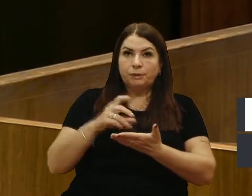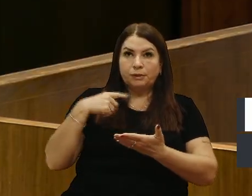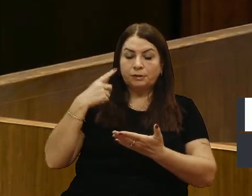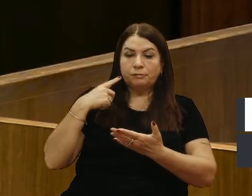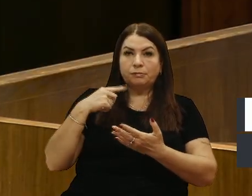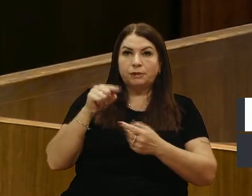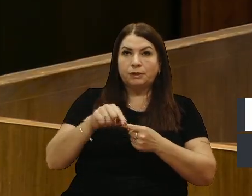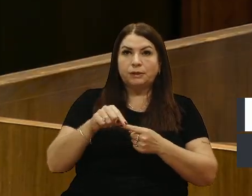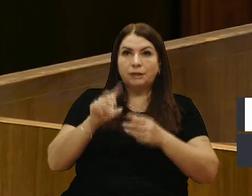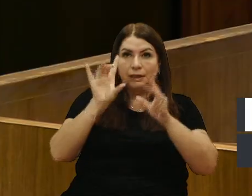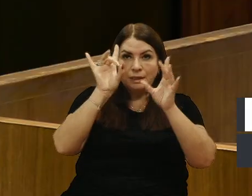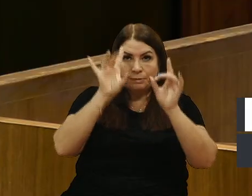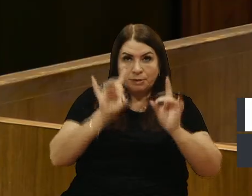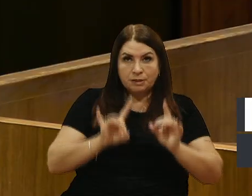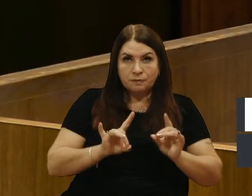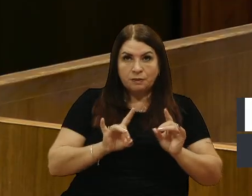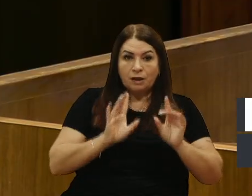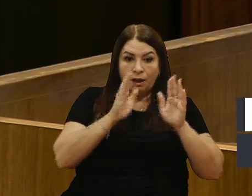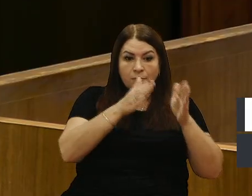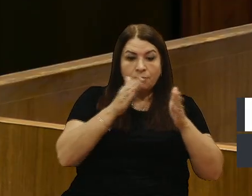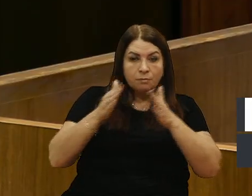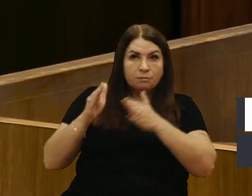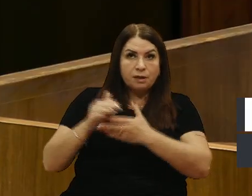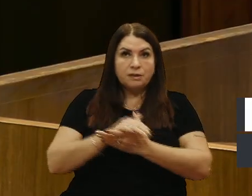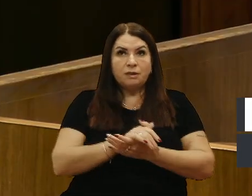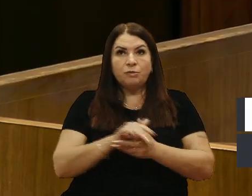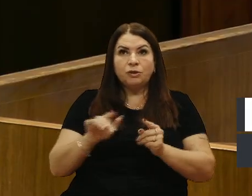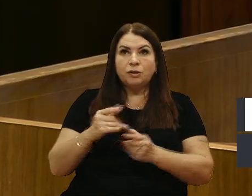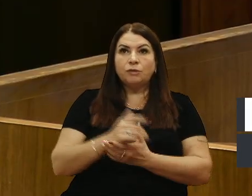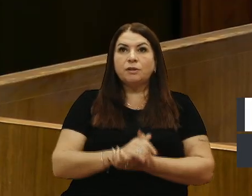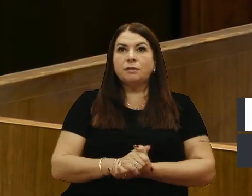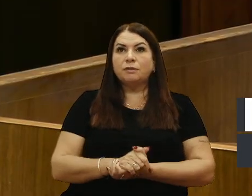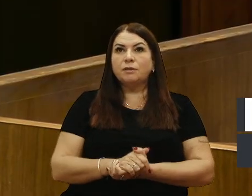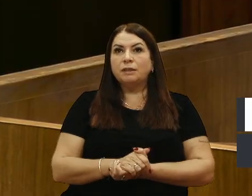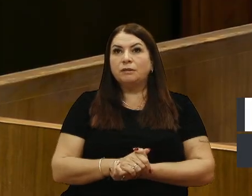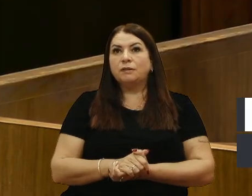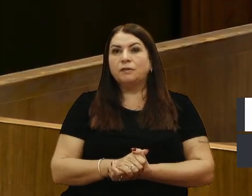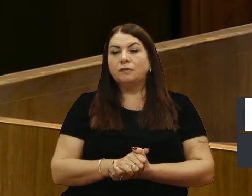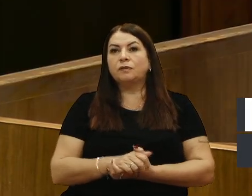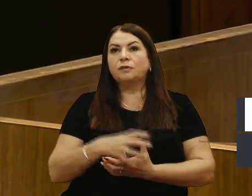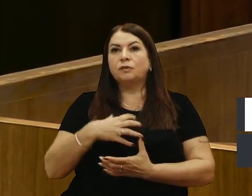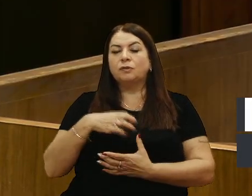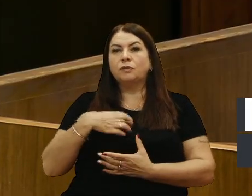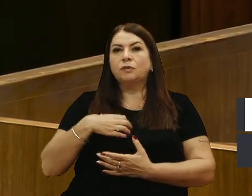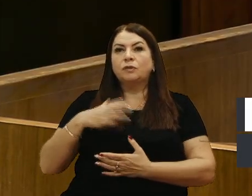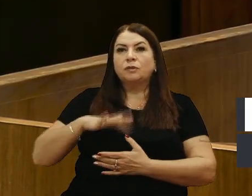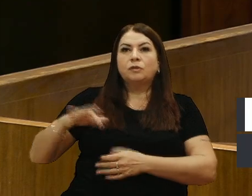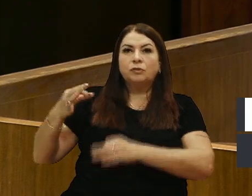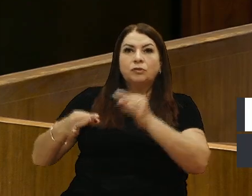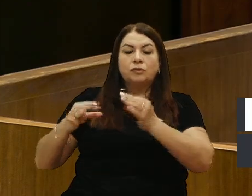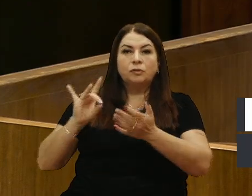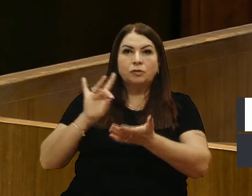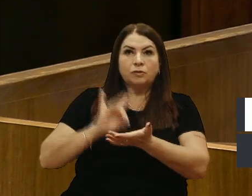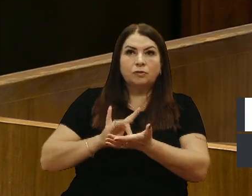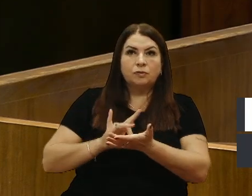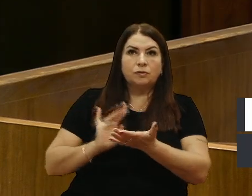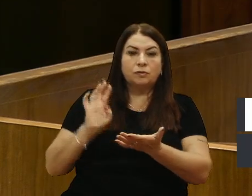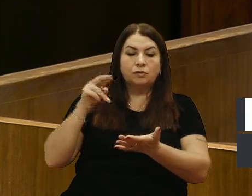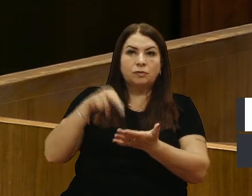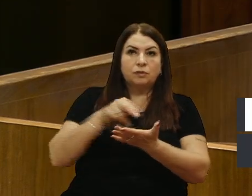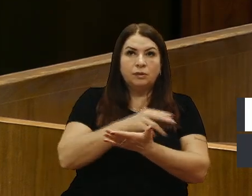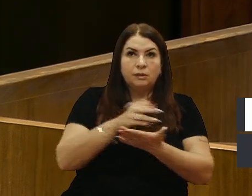que especificar de uma forma jurídica e concreta e